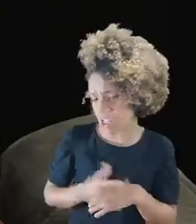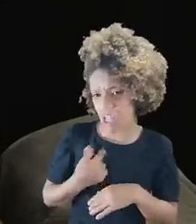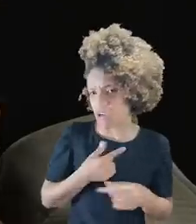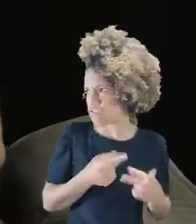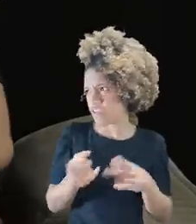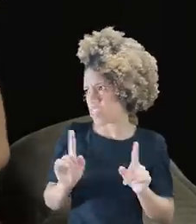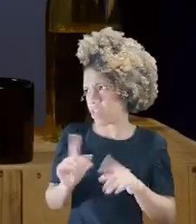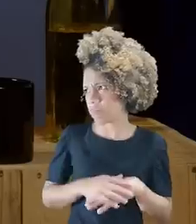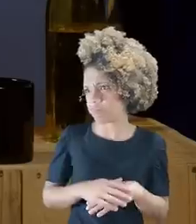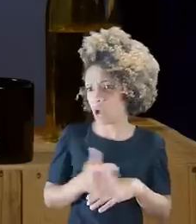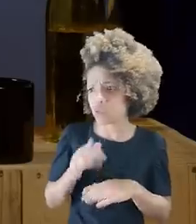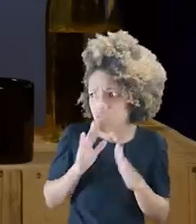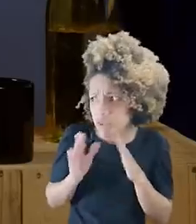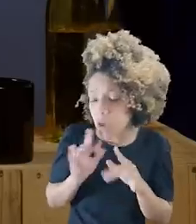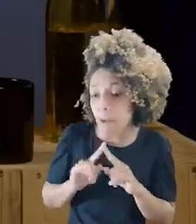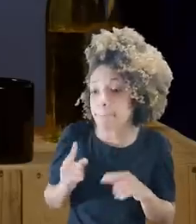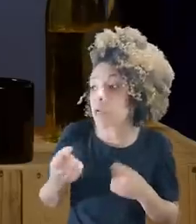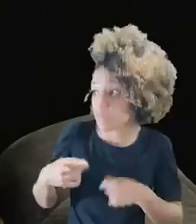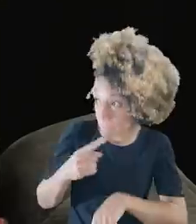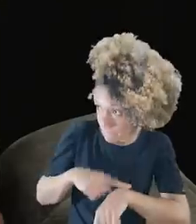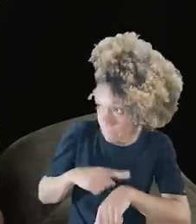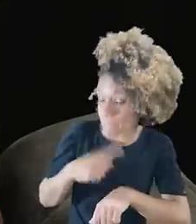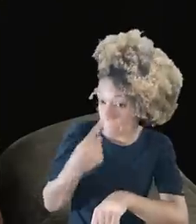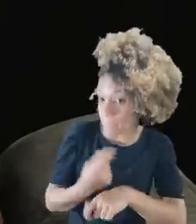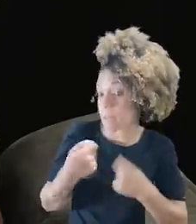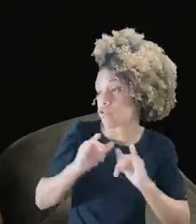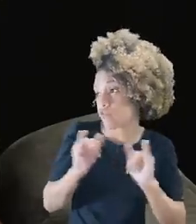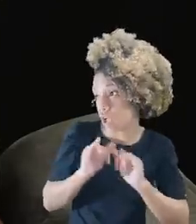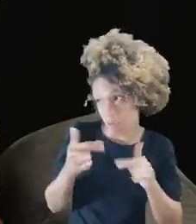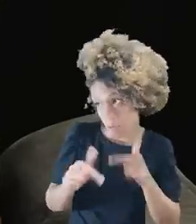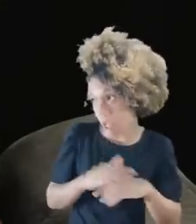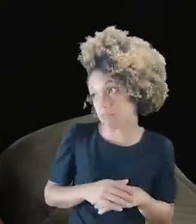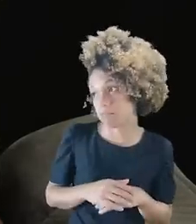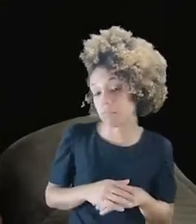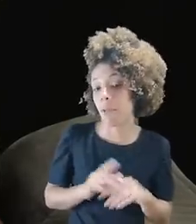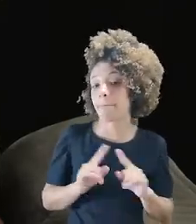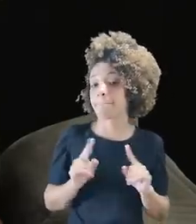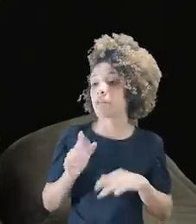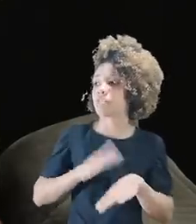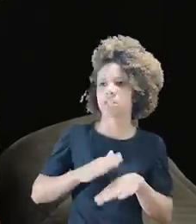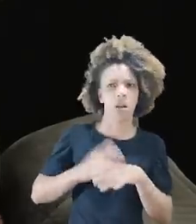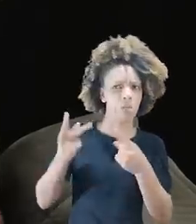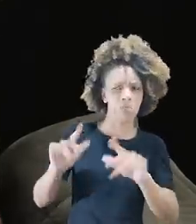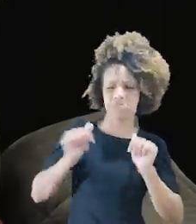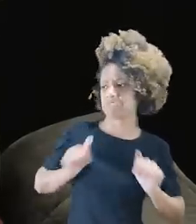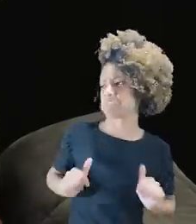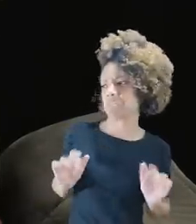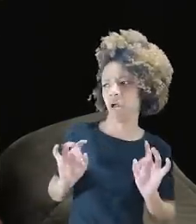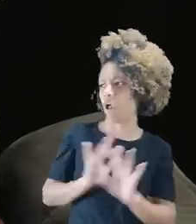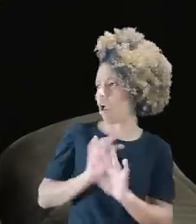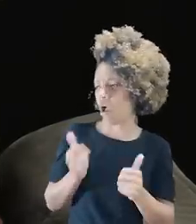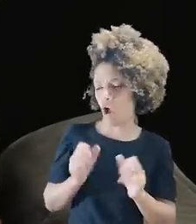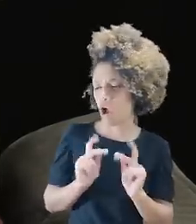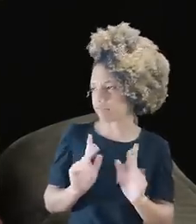é eu quero cheg essas coisas é eu eu acho que tem um lugar para você embora você já tem em vários lugares que cara eu acho